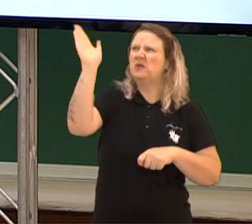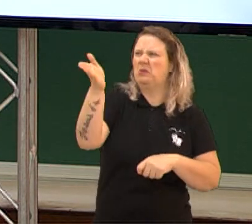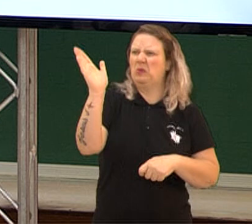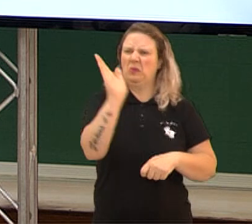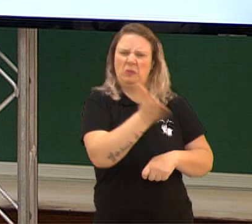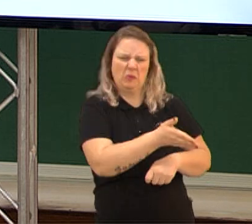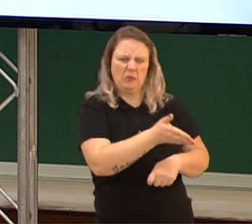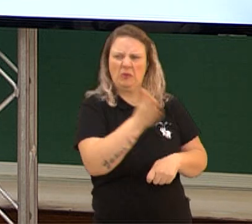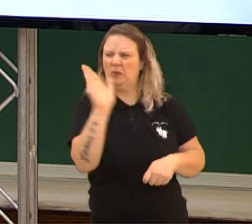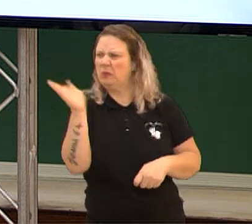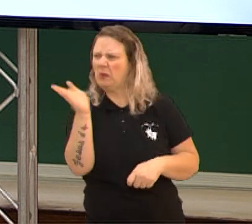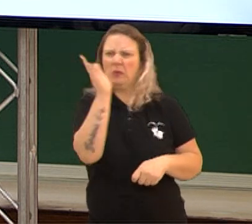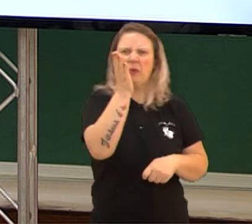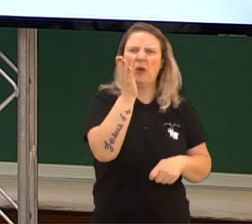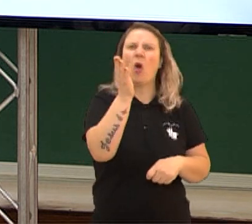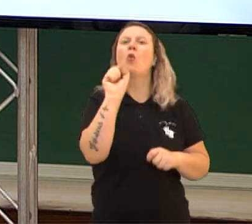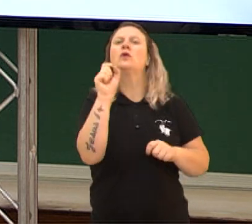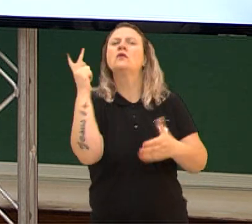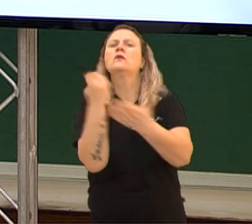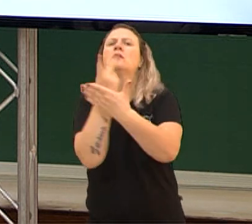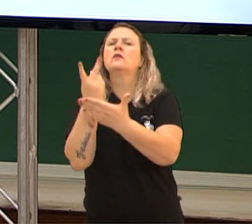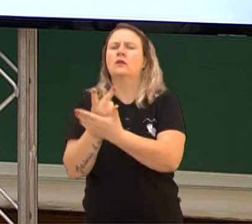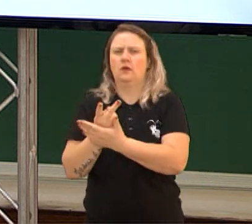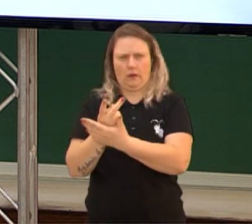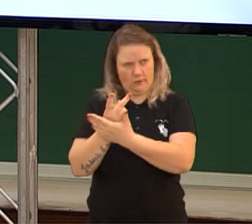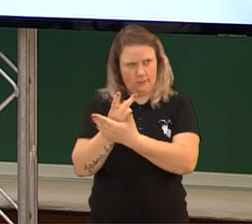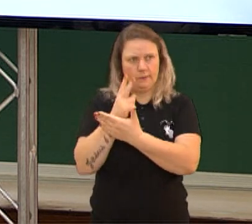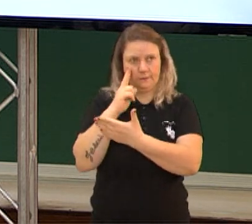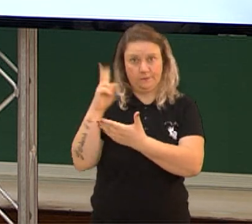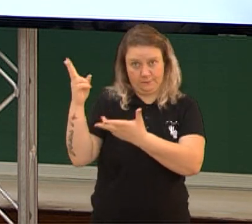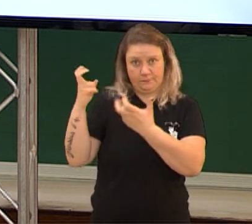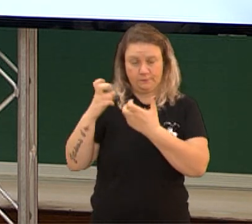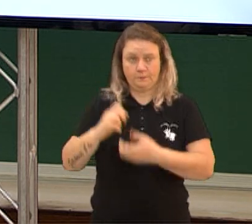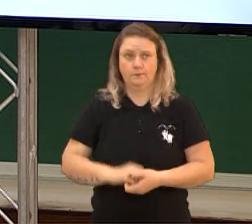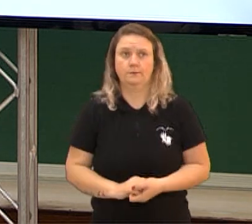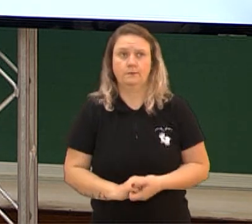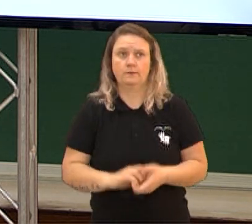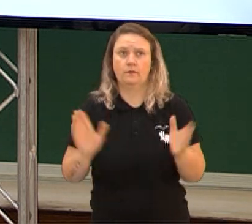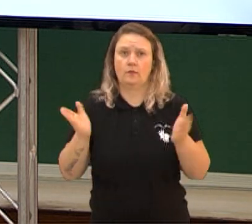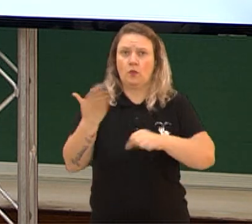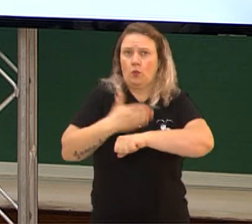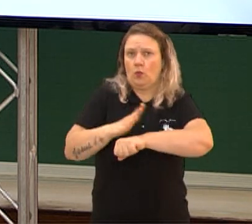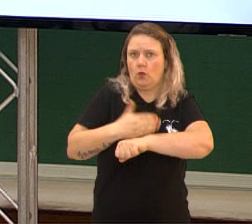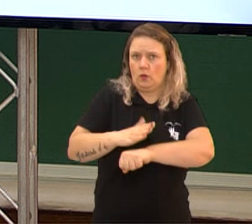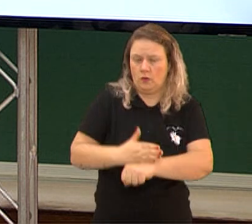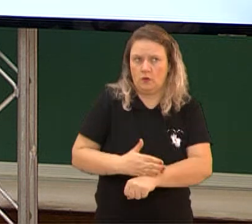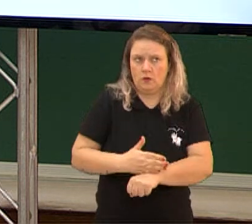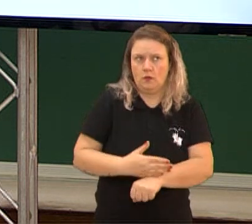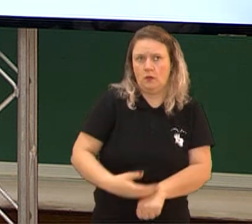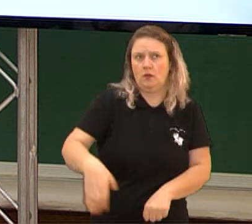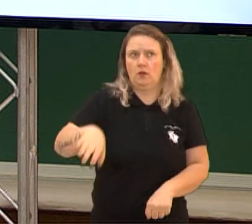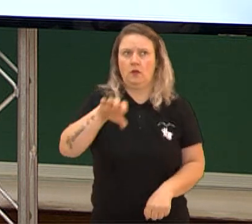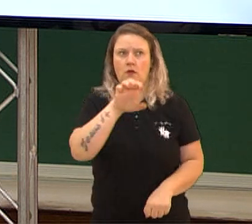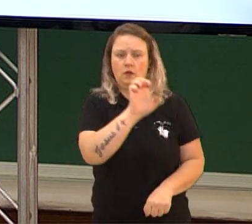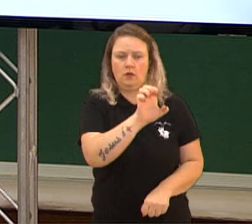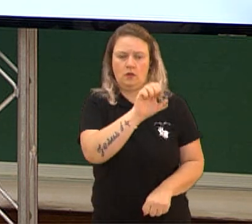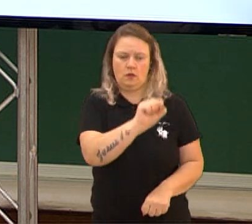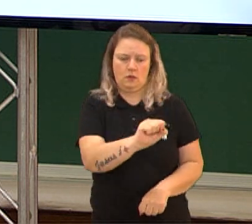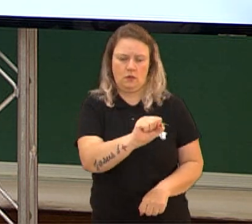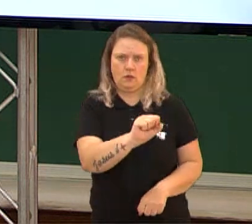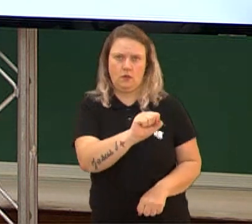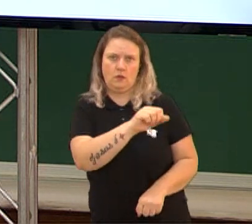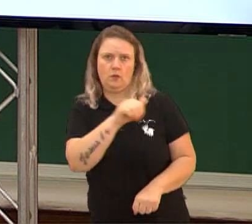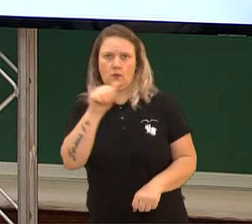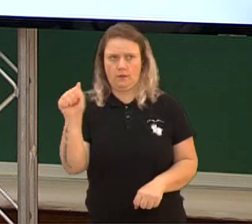vai ser. Isso é muito importante, tá legal? Então vamos lá. Vamos fazer aqui a multiplicação. ES por A. Perceba